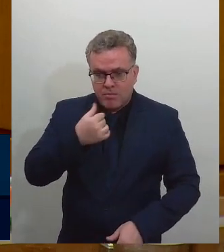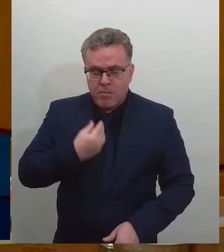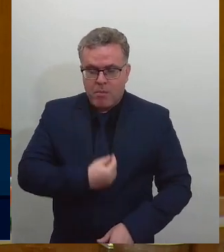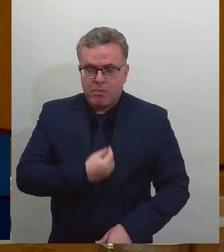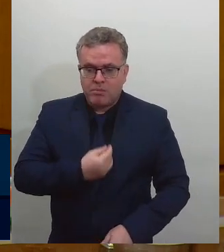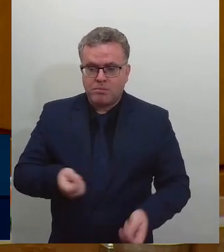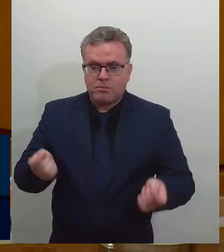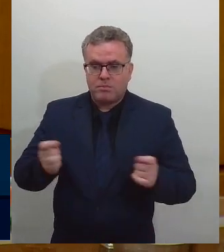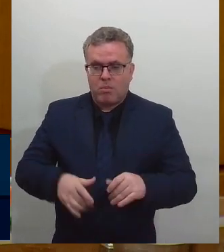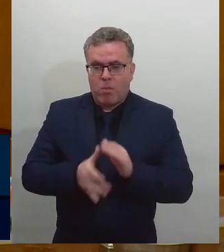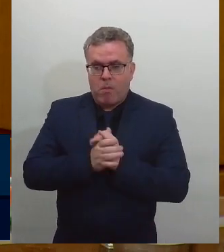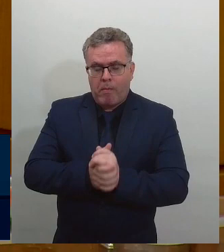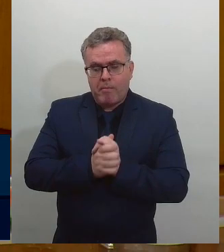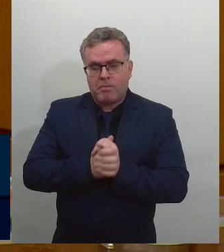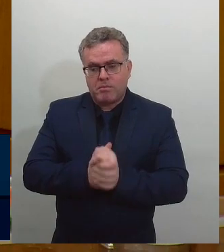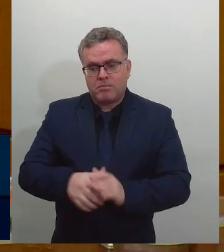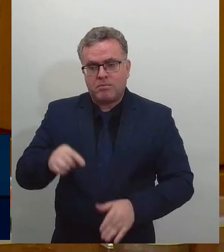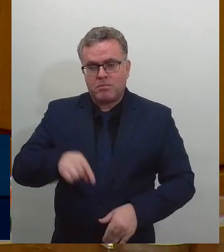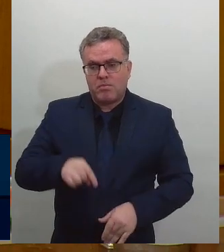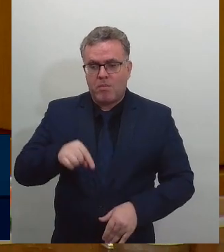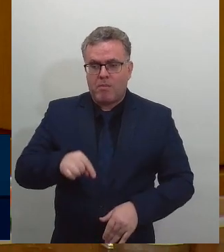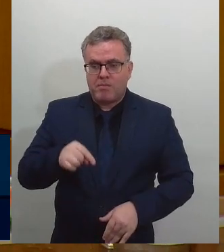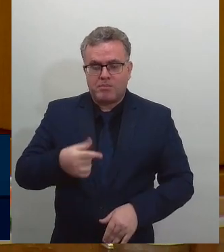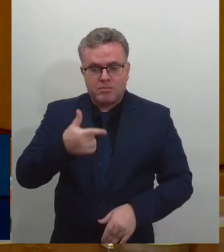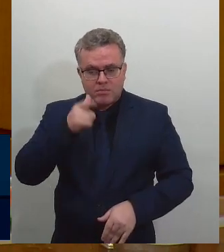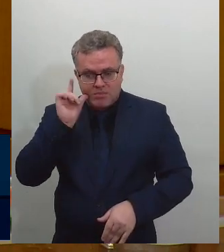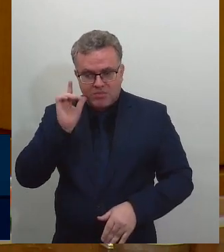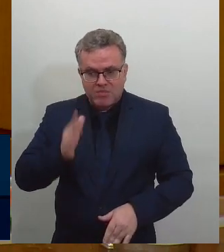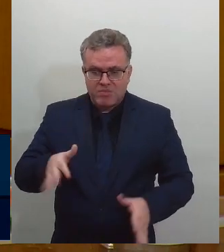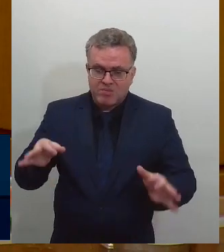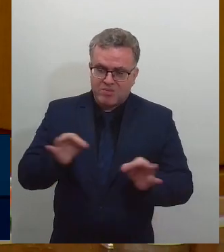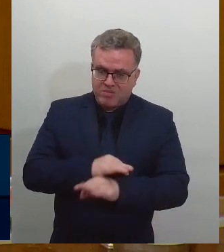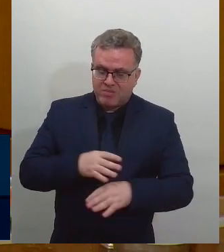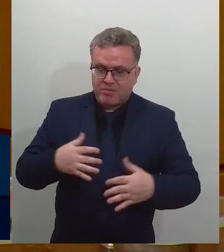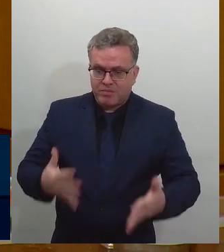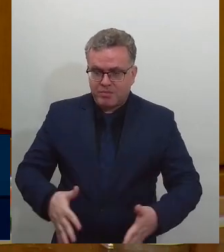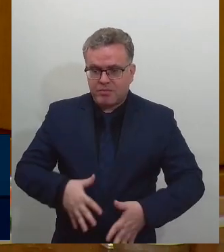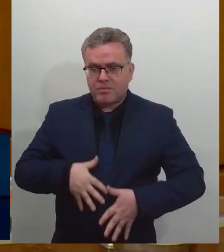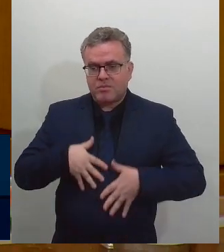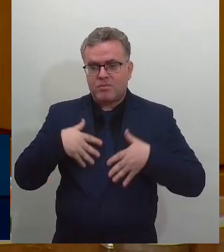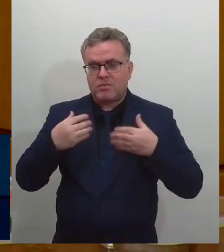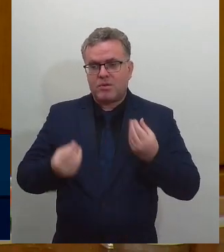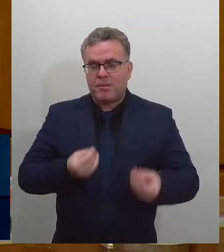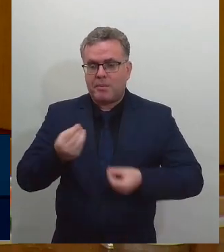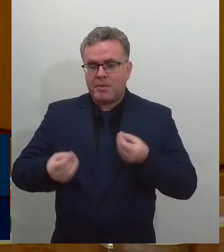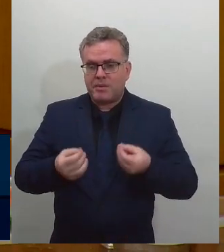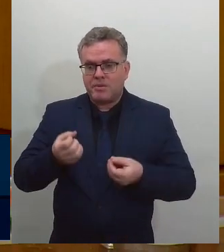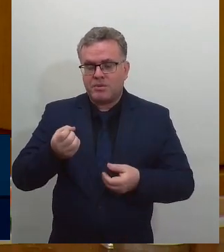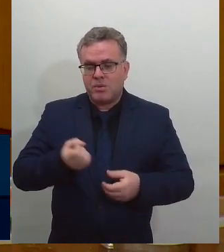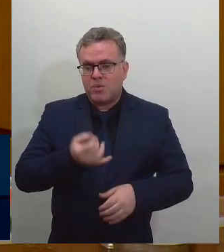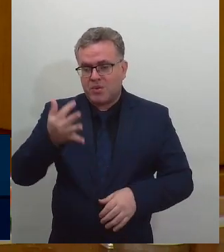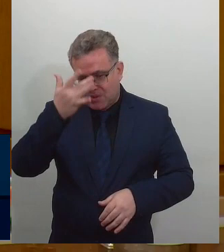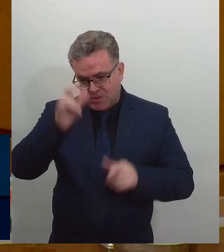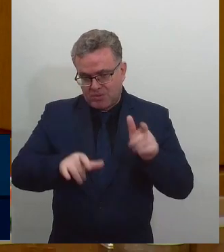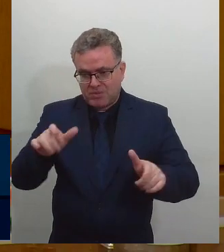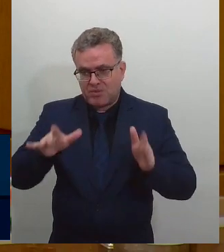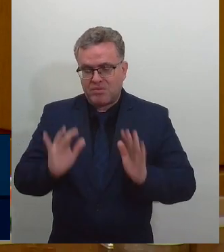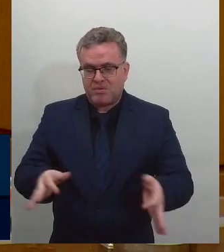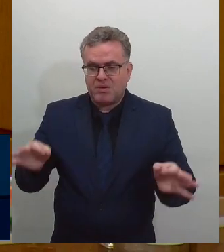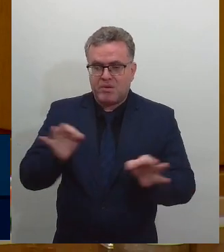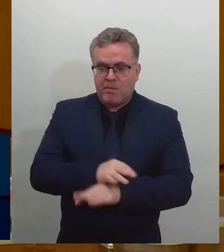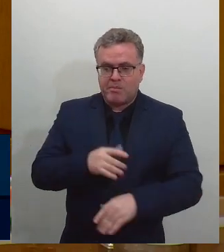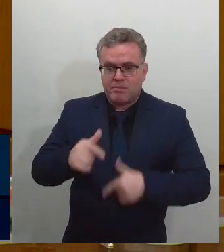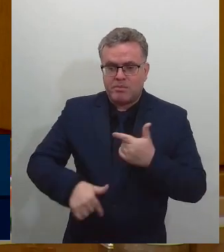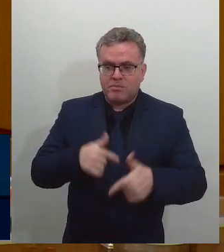aqui ontem, né, contagiou tantas pessoas que estavam aqui presentes pelo trabalho que